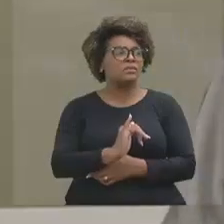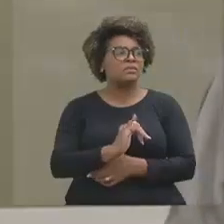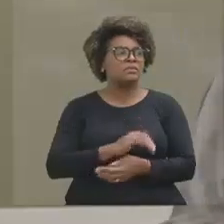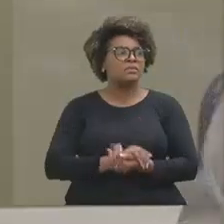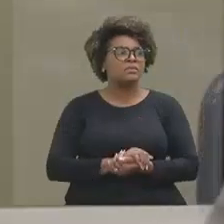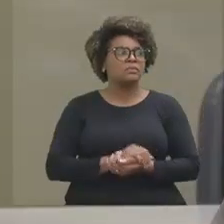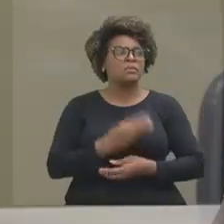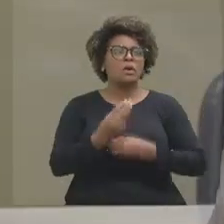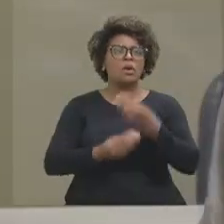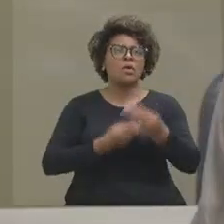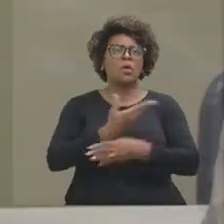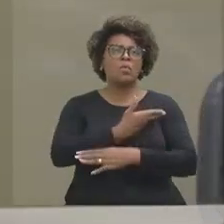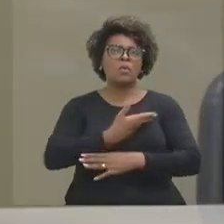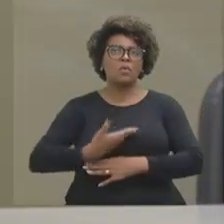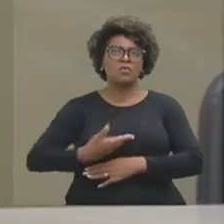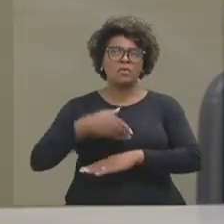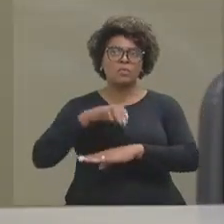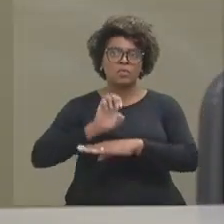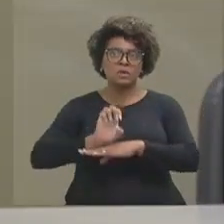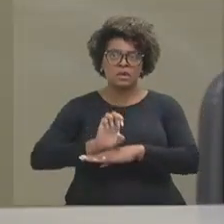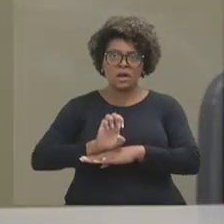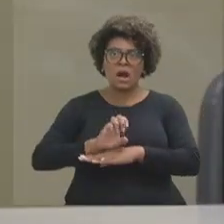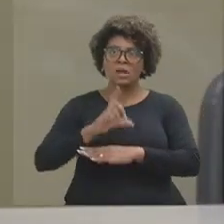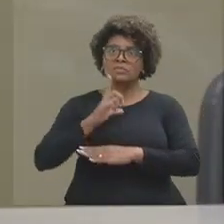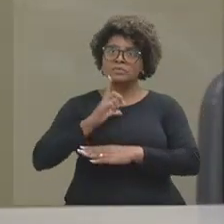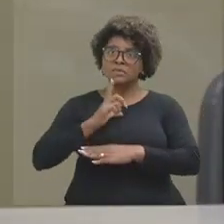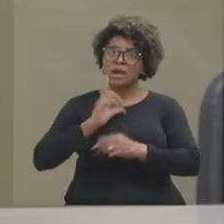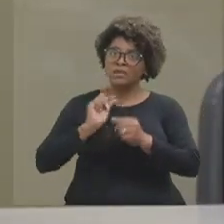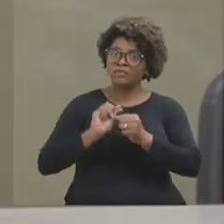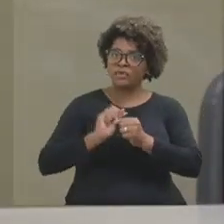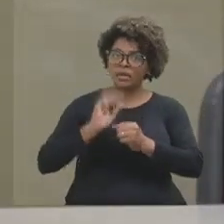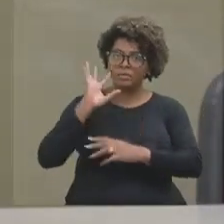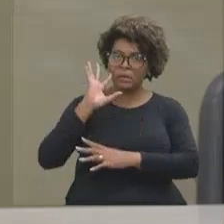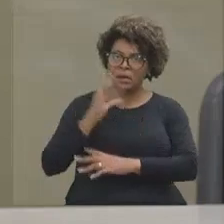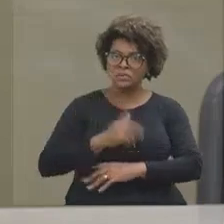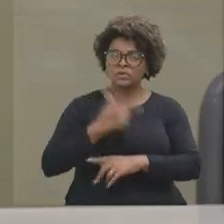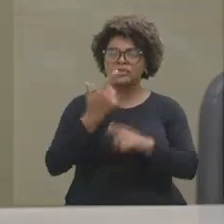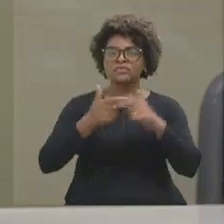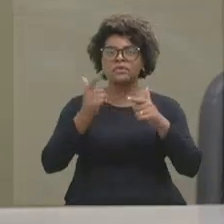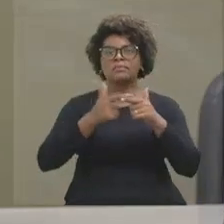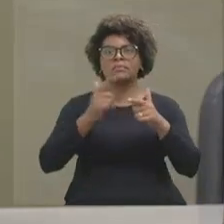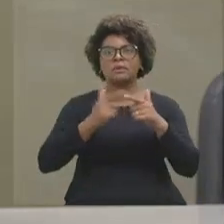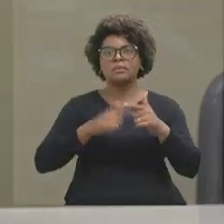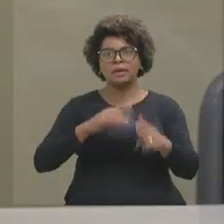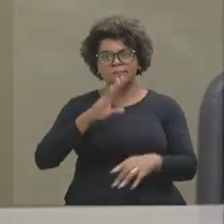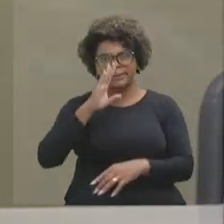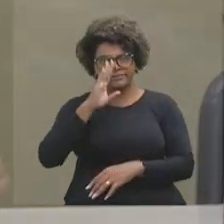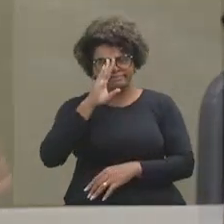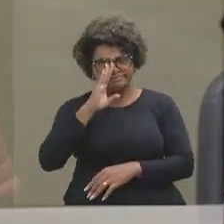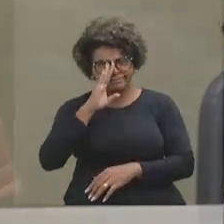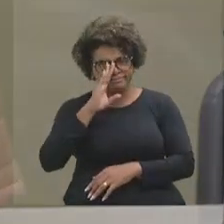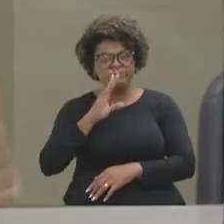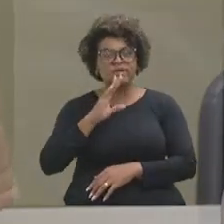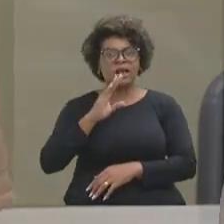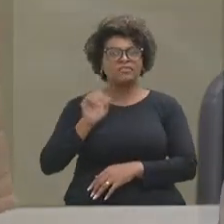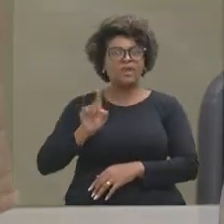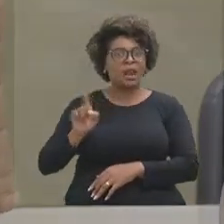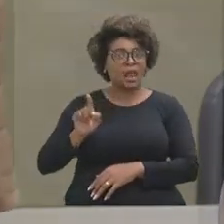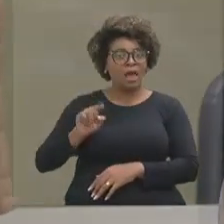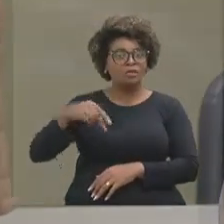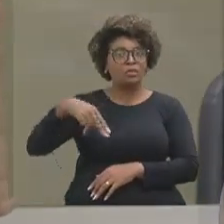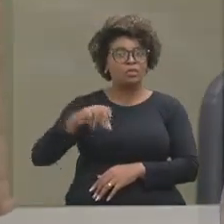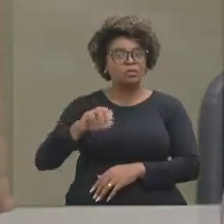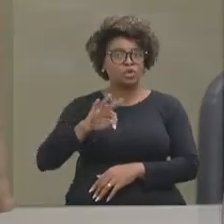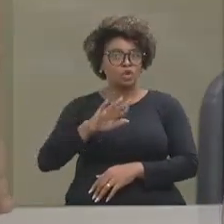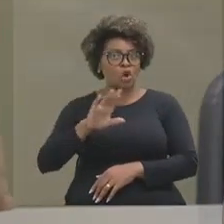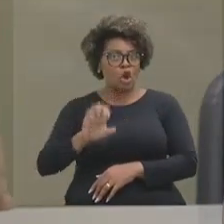como é que o Governo do Estado está caminhando para resolver um problema grave de Montes Claros e do norte de Minas que é